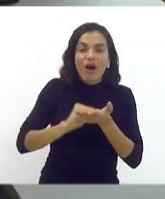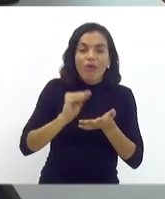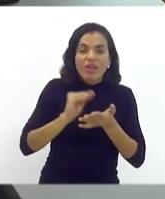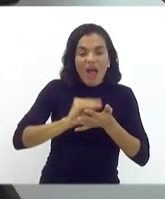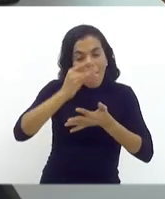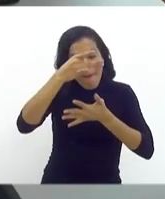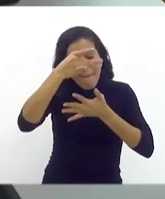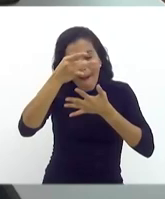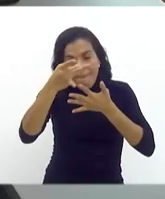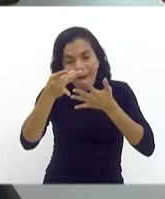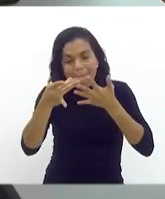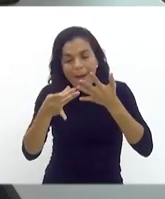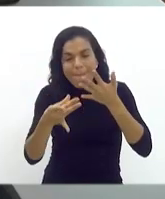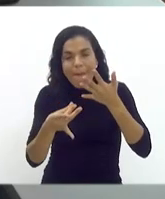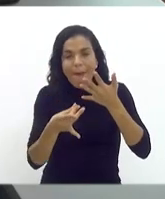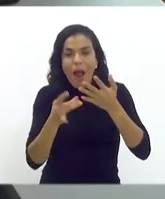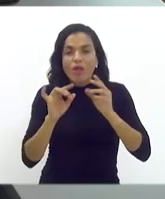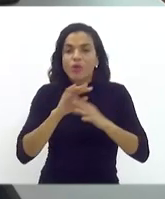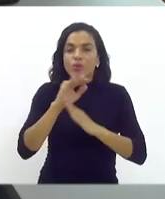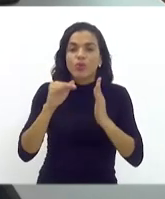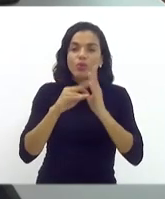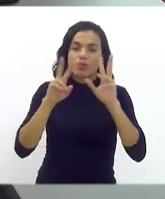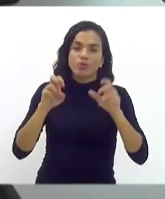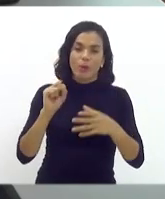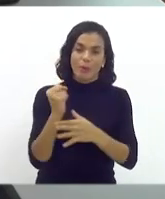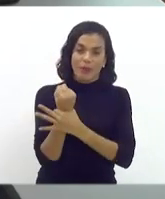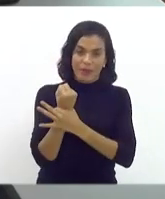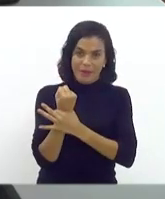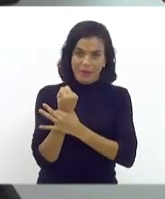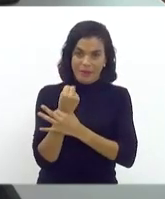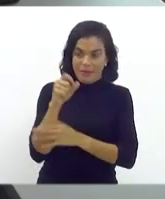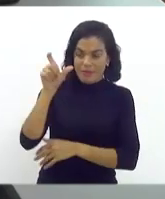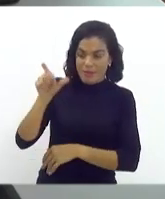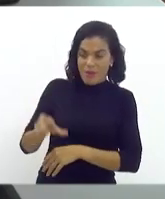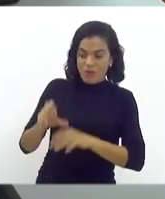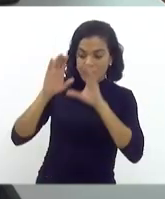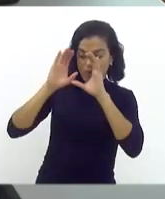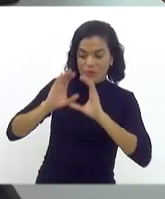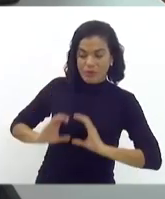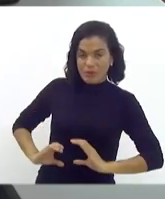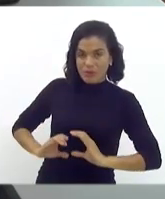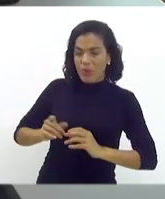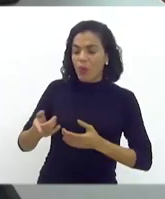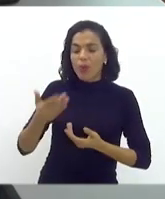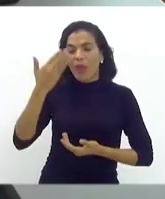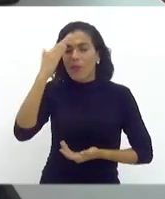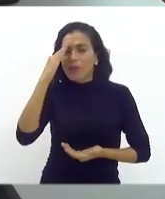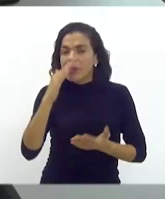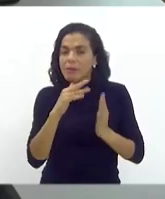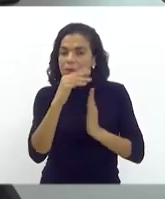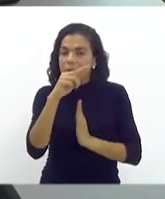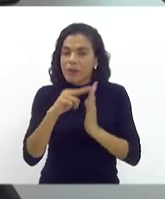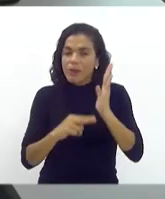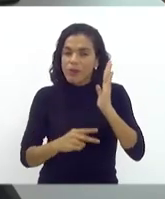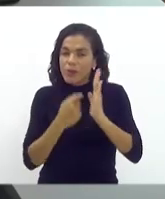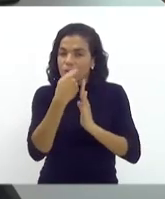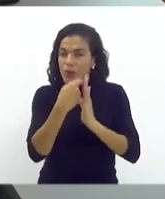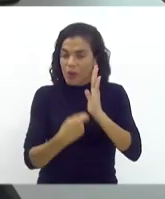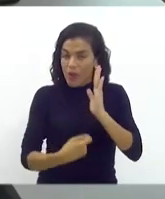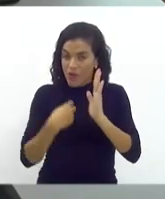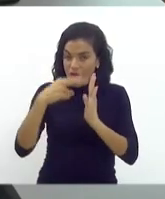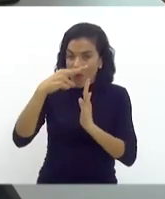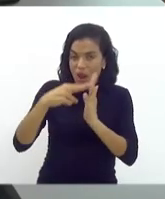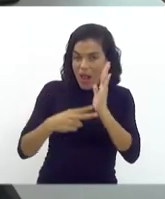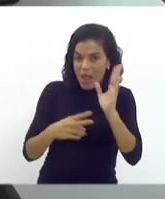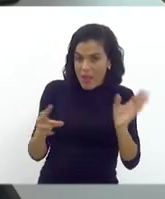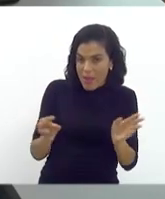garantias mínimas necessárias para o cidadão e que interpretação era essa eu vou só fazer uma leitura